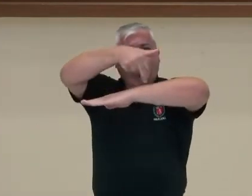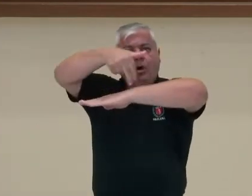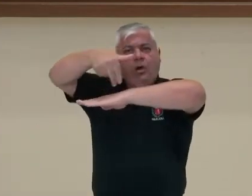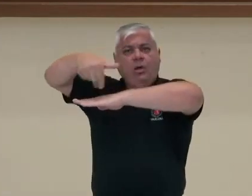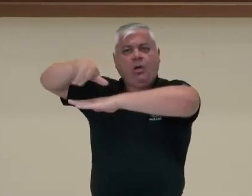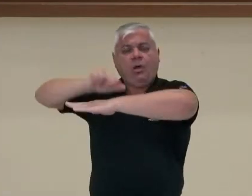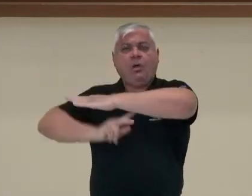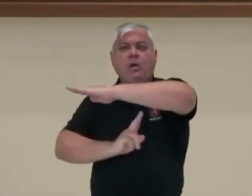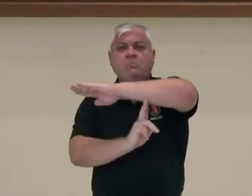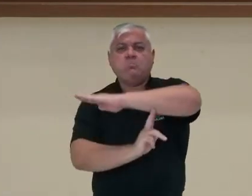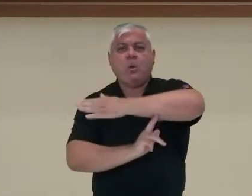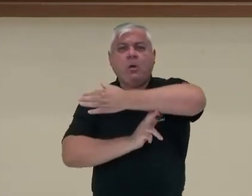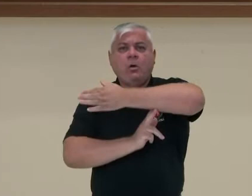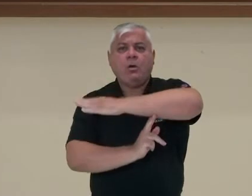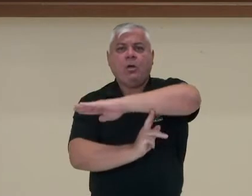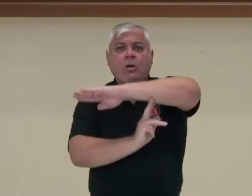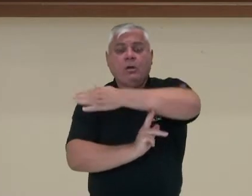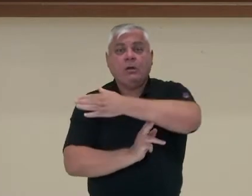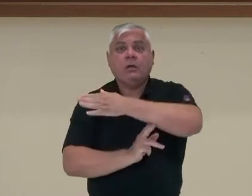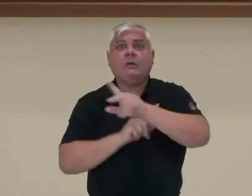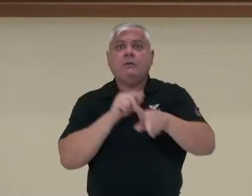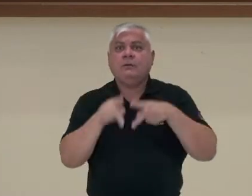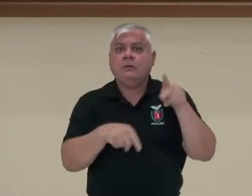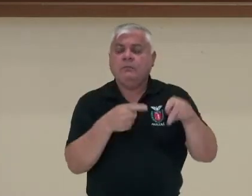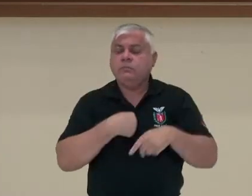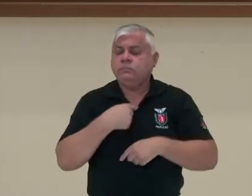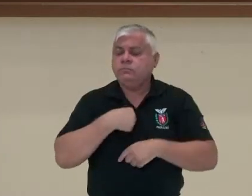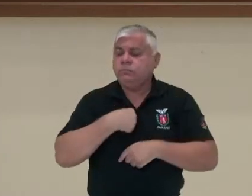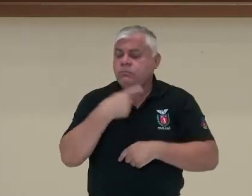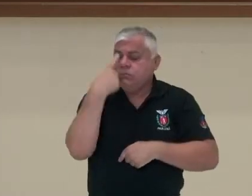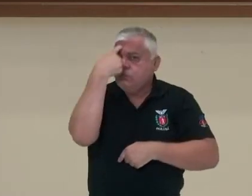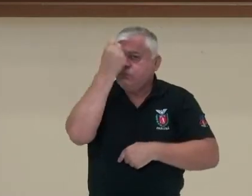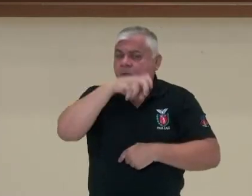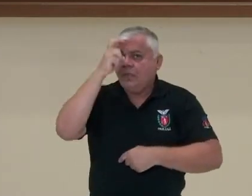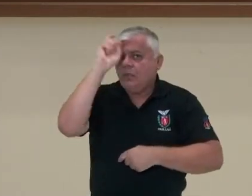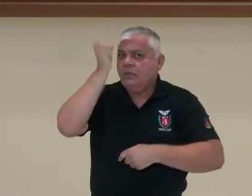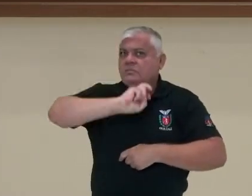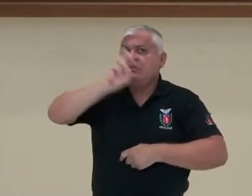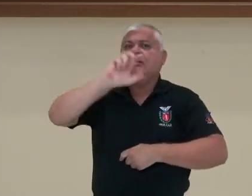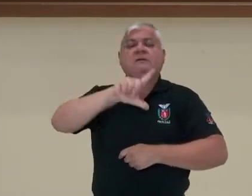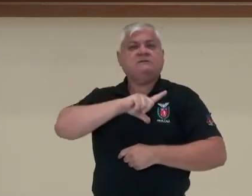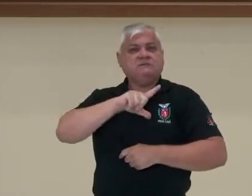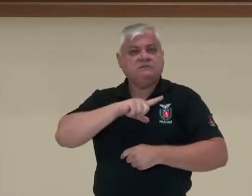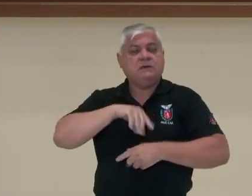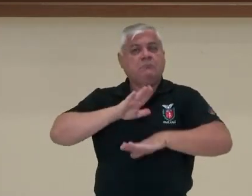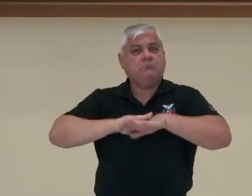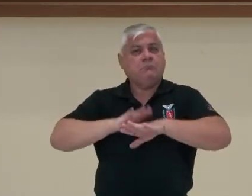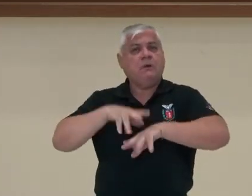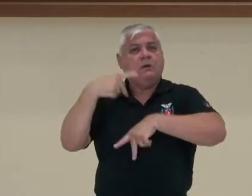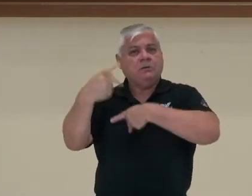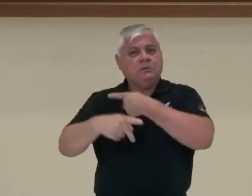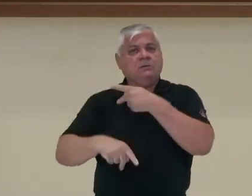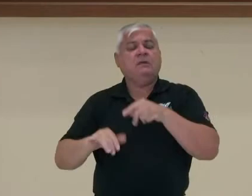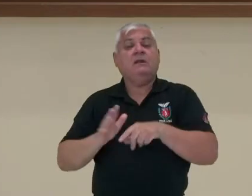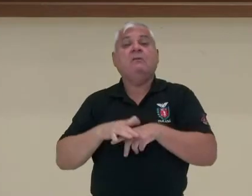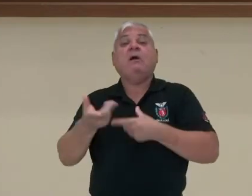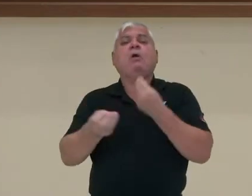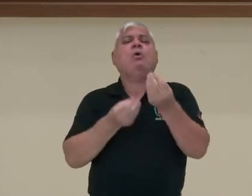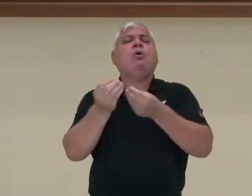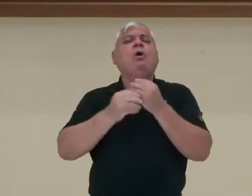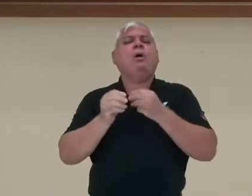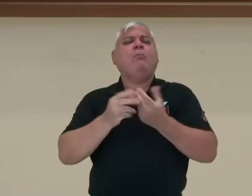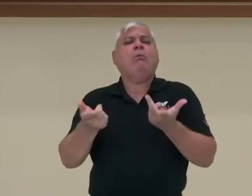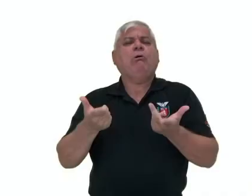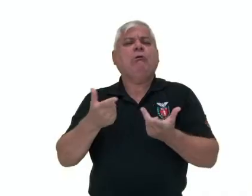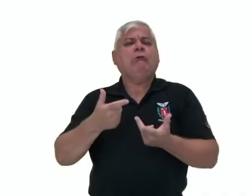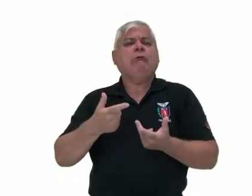né? Então era um povo também altamente desenvolvido, mas foram conquistados pelos espanhóis e nós vamos entender